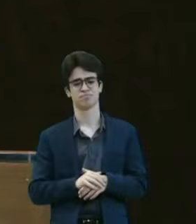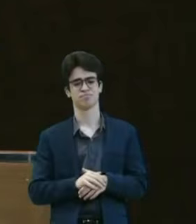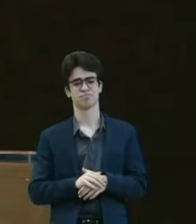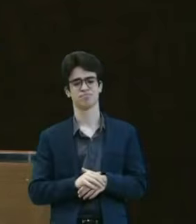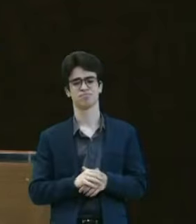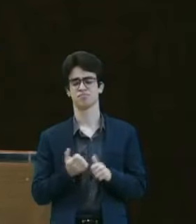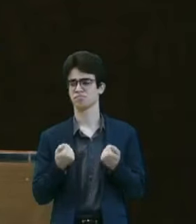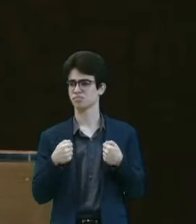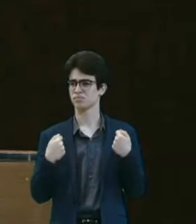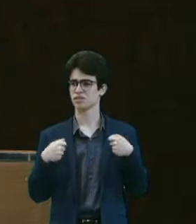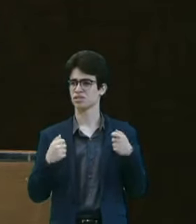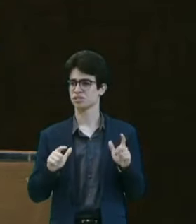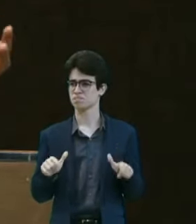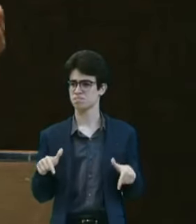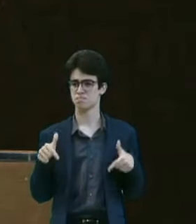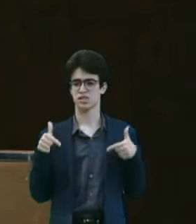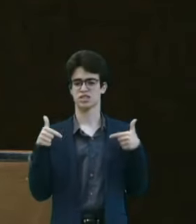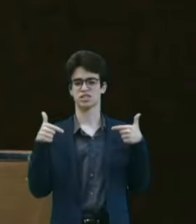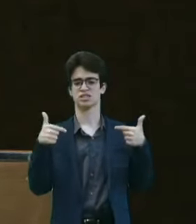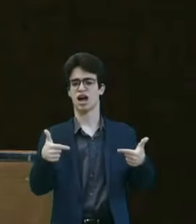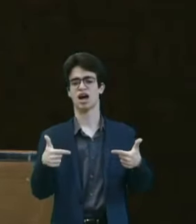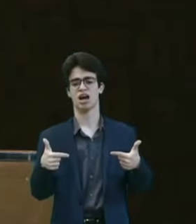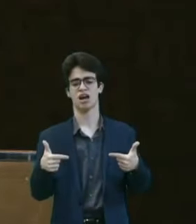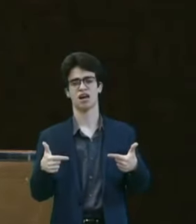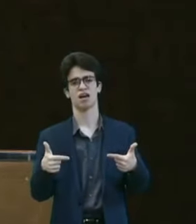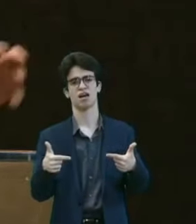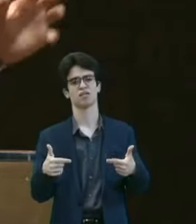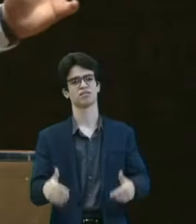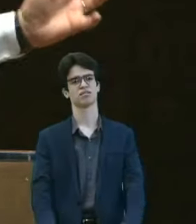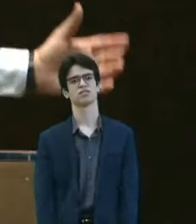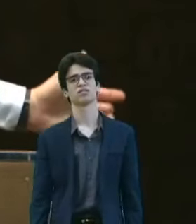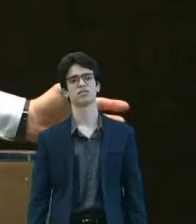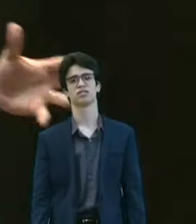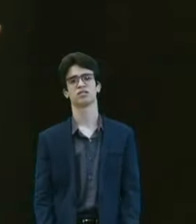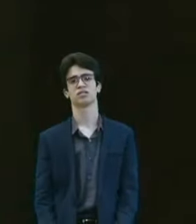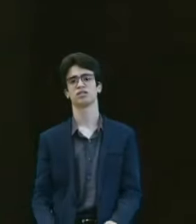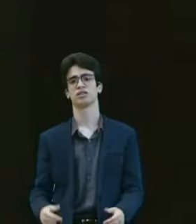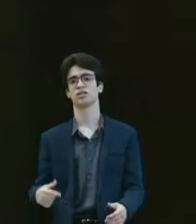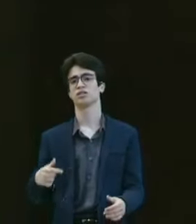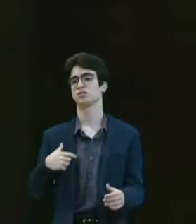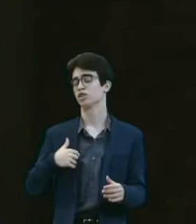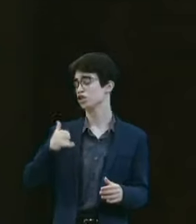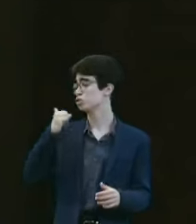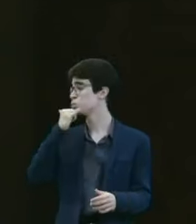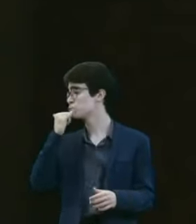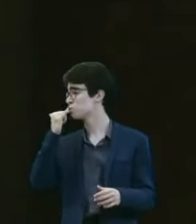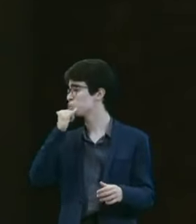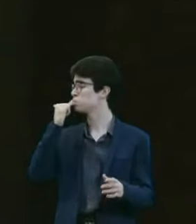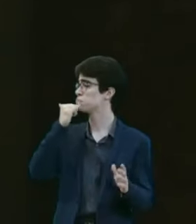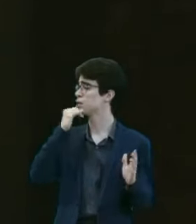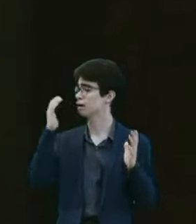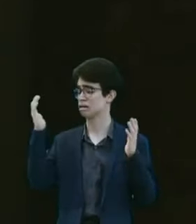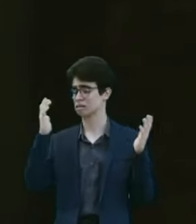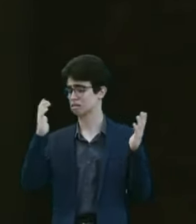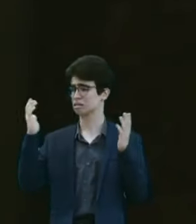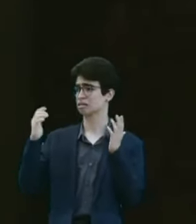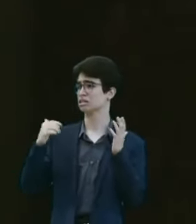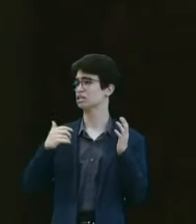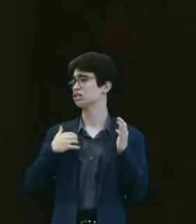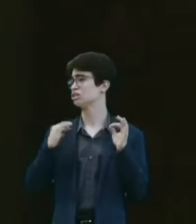Passa por ele, enfrenta. Não se vitimiza: eu não tenho como, isso não é